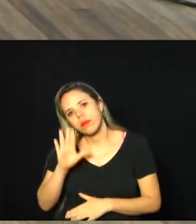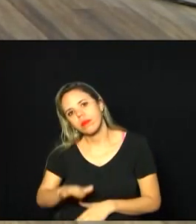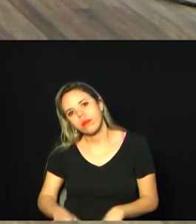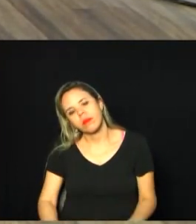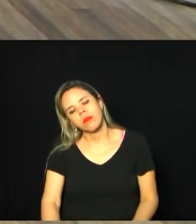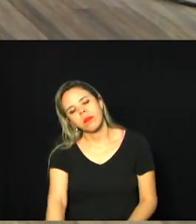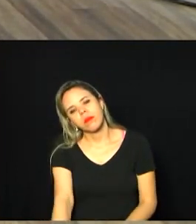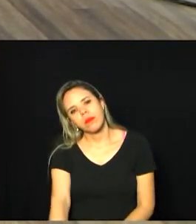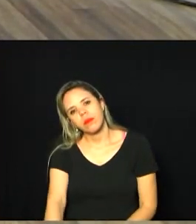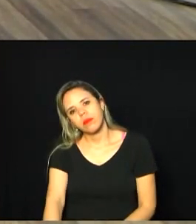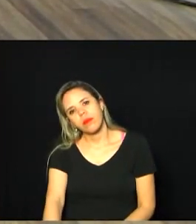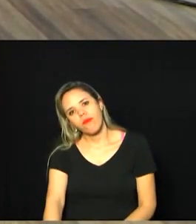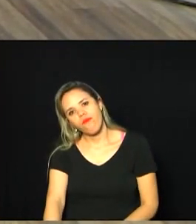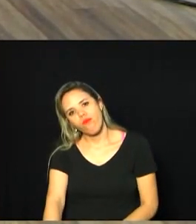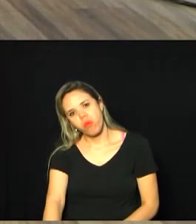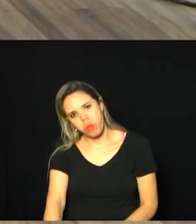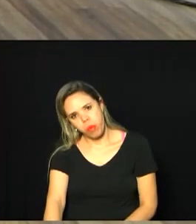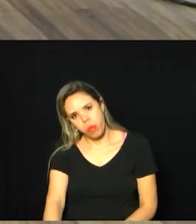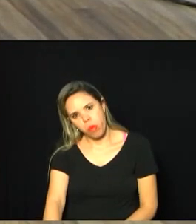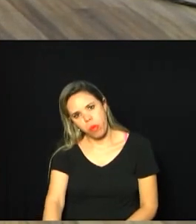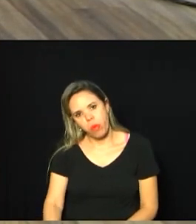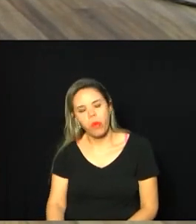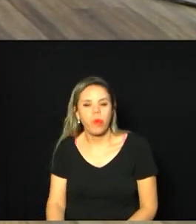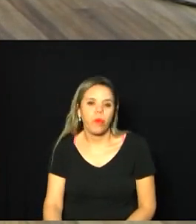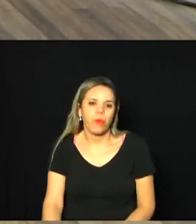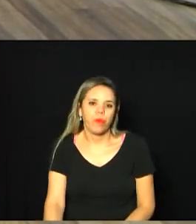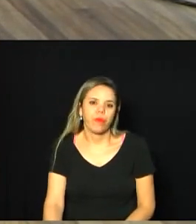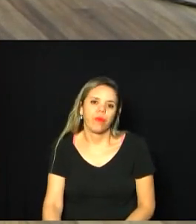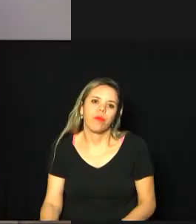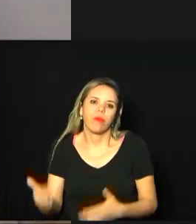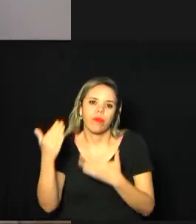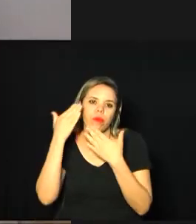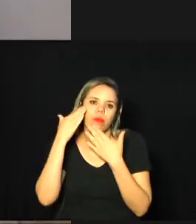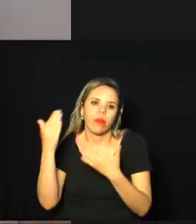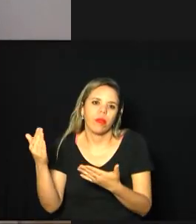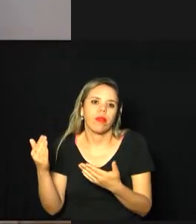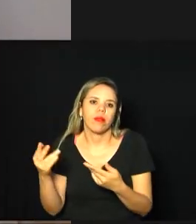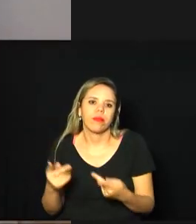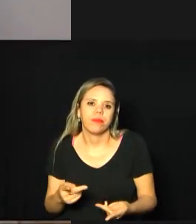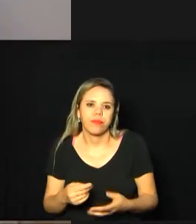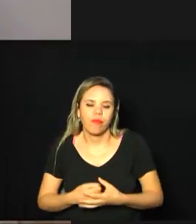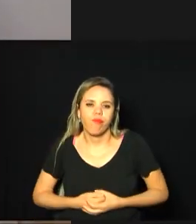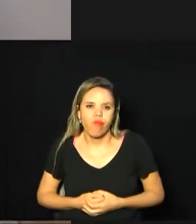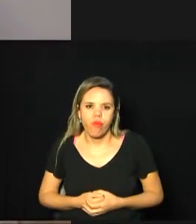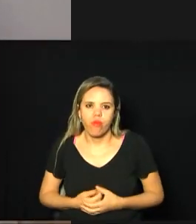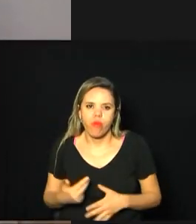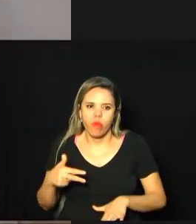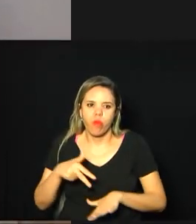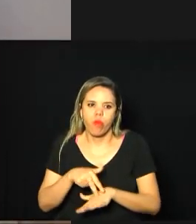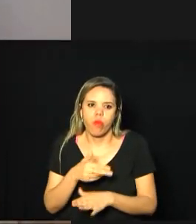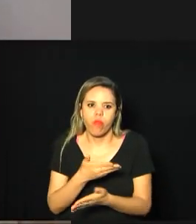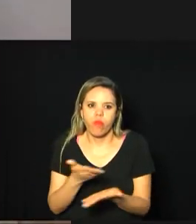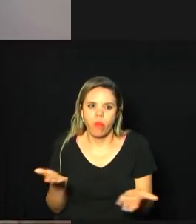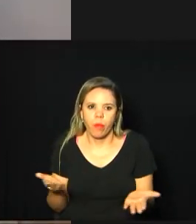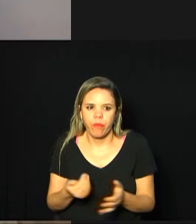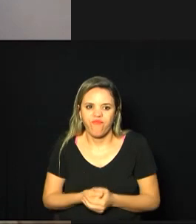tarde. Boa tarde, muito obrigada pelo convite, por estar aqui com todos